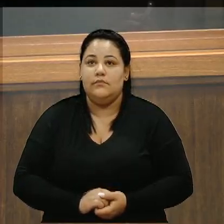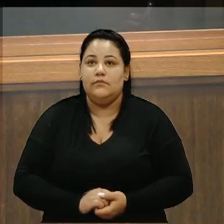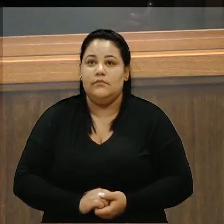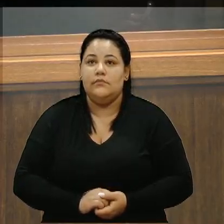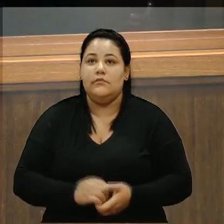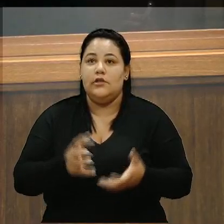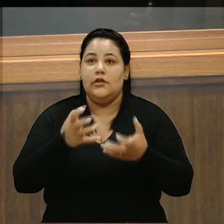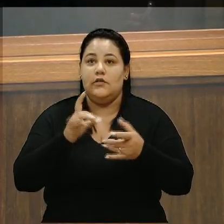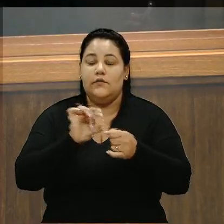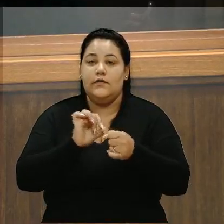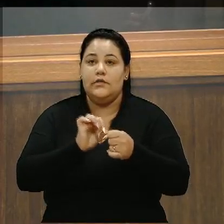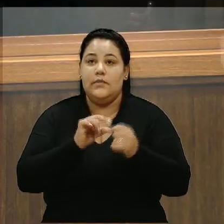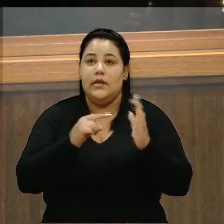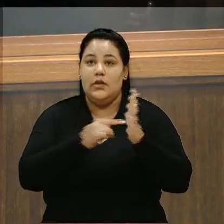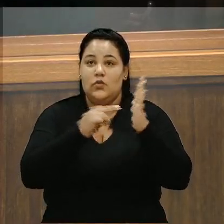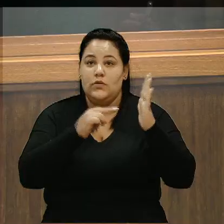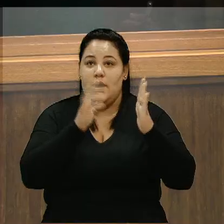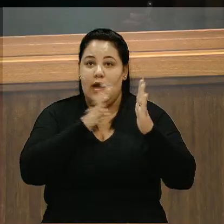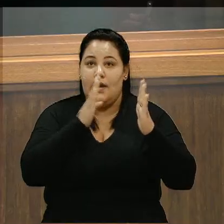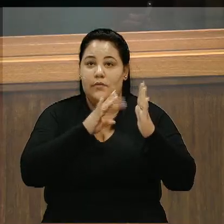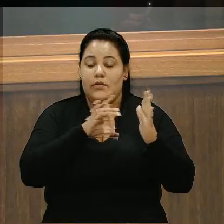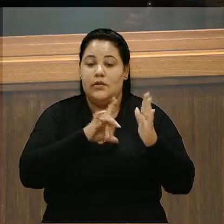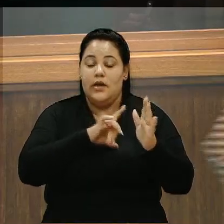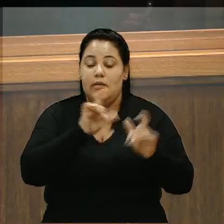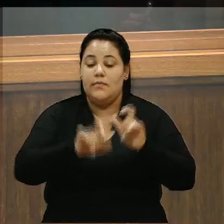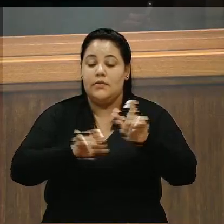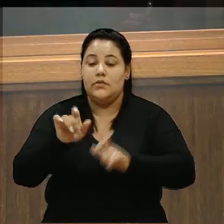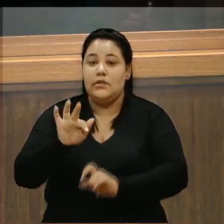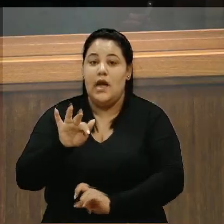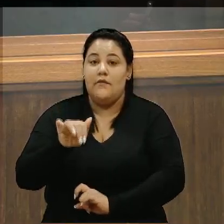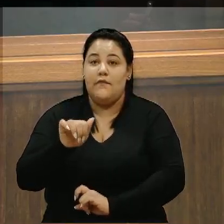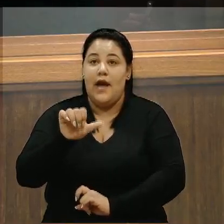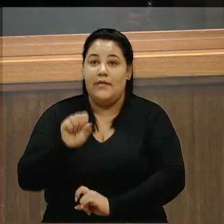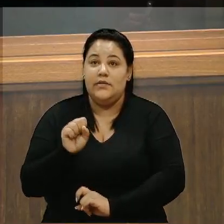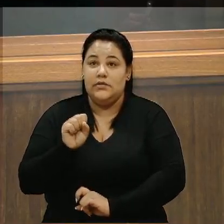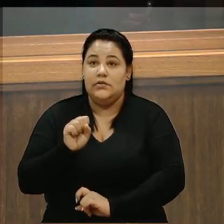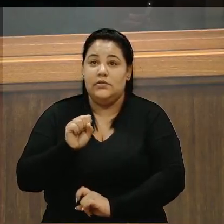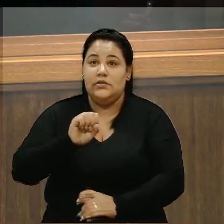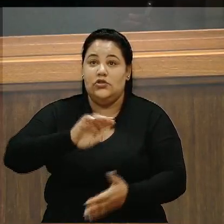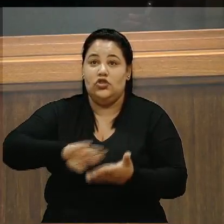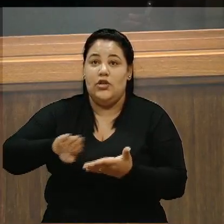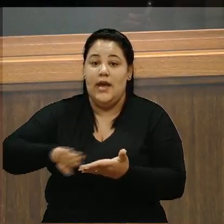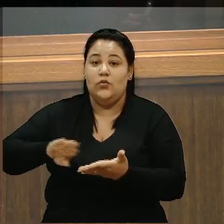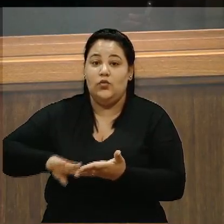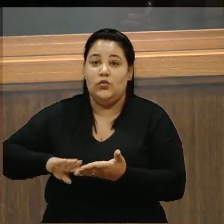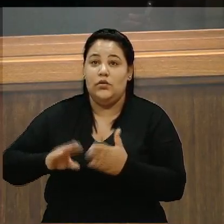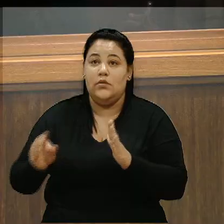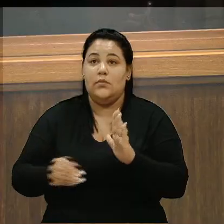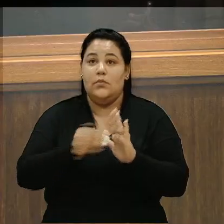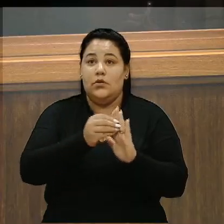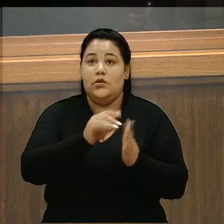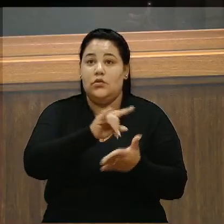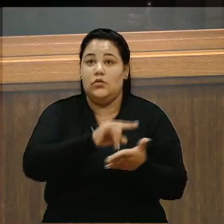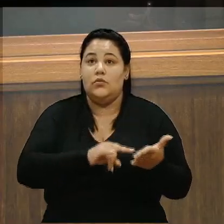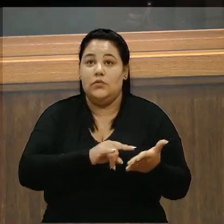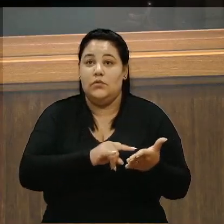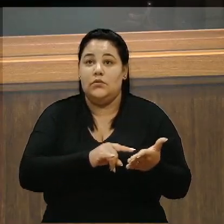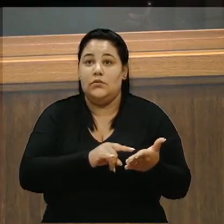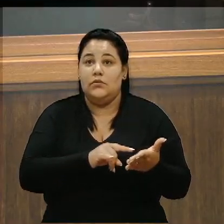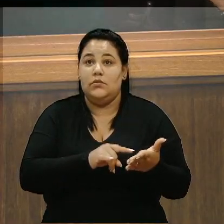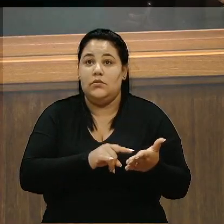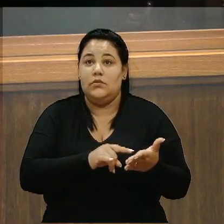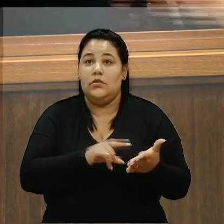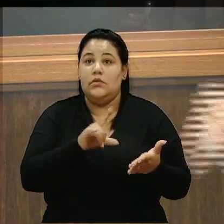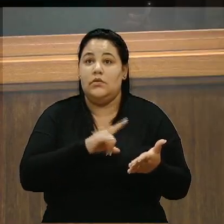Tem gente da FAS tirando as coisas e botando documento. Um casal teve seu documento